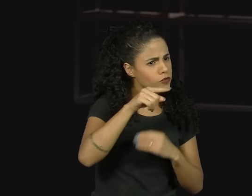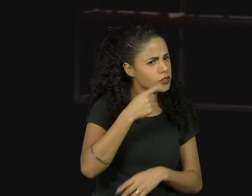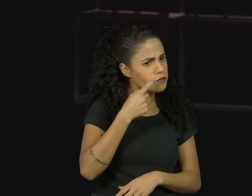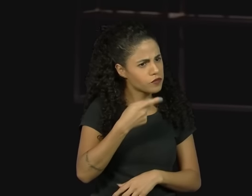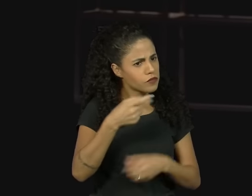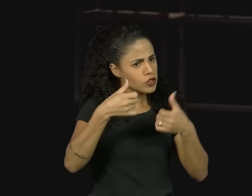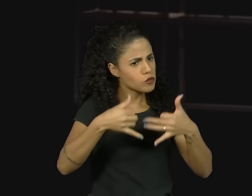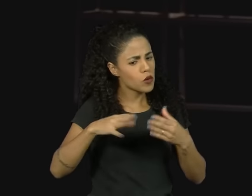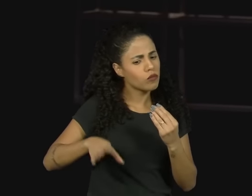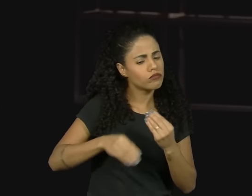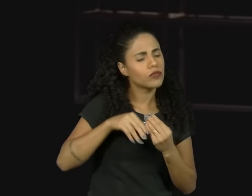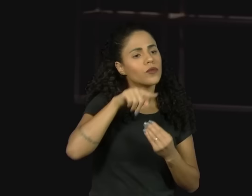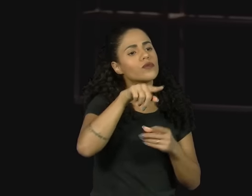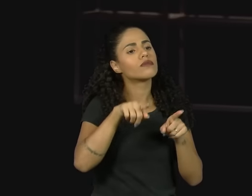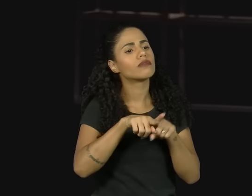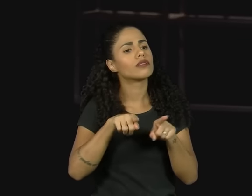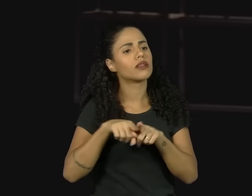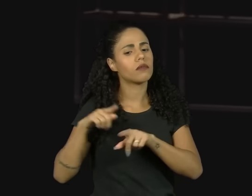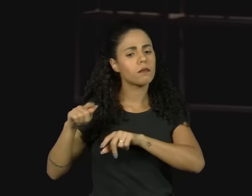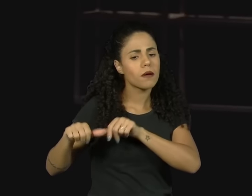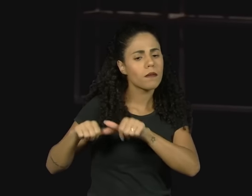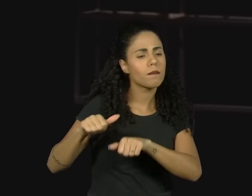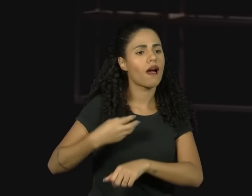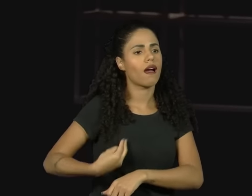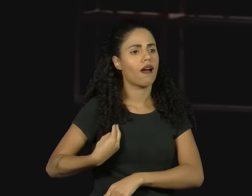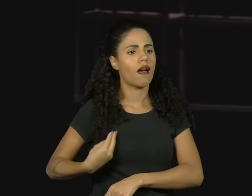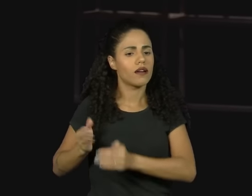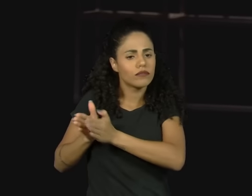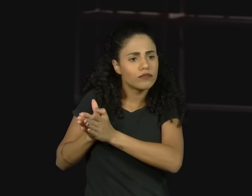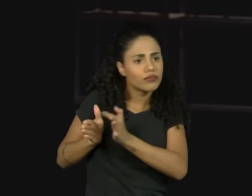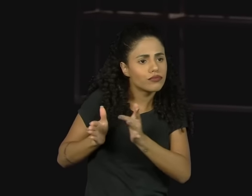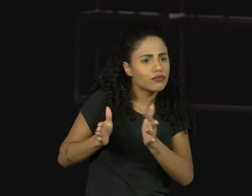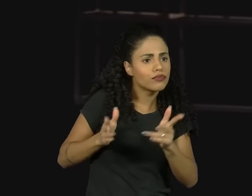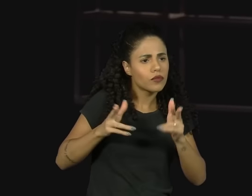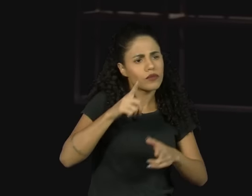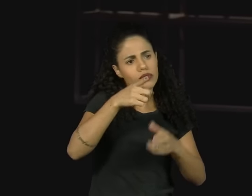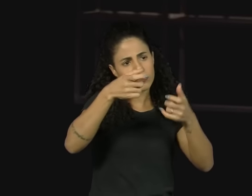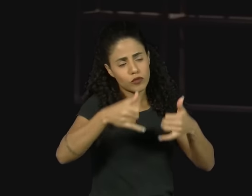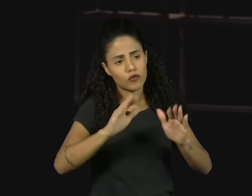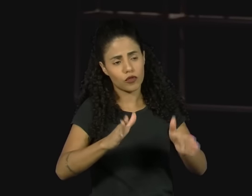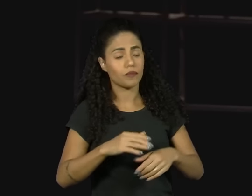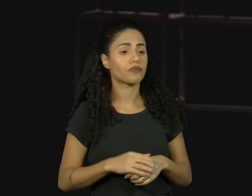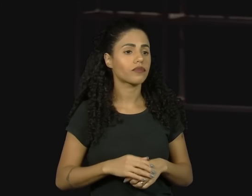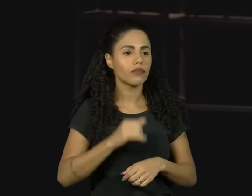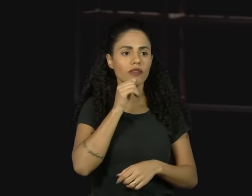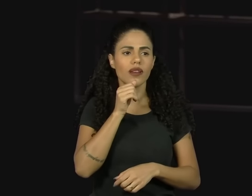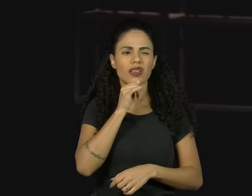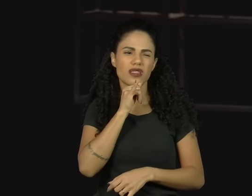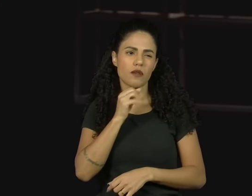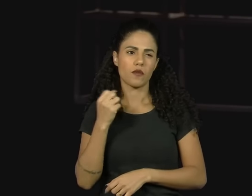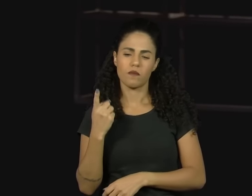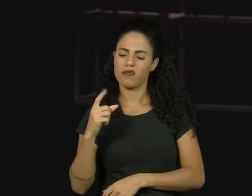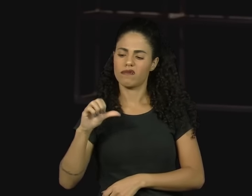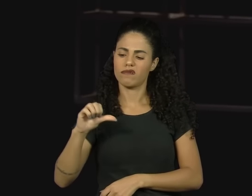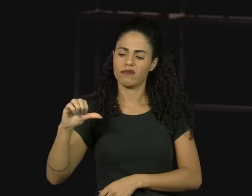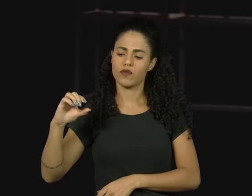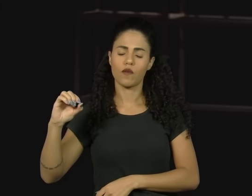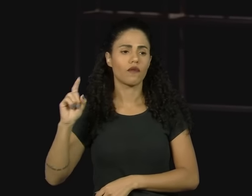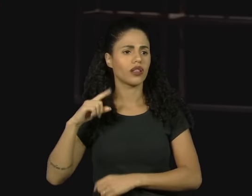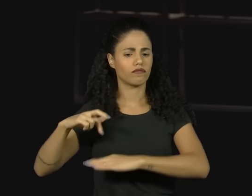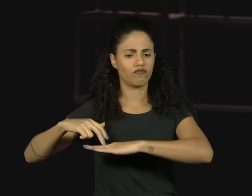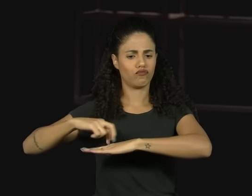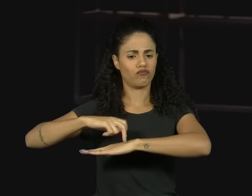falando, você passou por diversos momentos da moda, como você está dizendo. Por exemplo, ali nos anos 90 tinha aquele boom dos